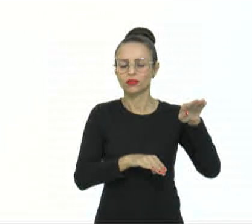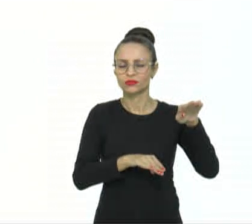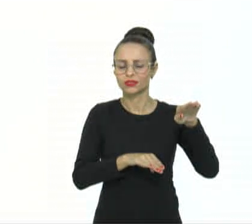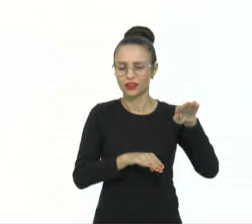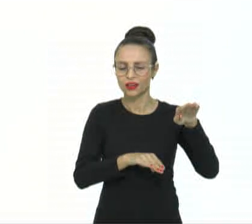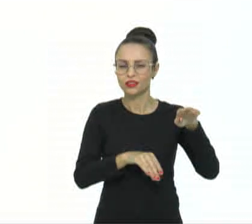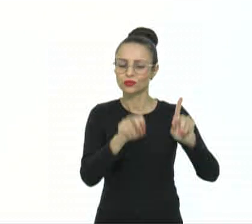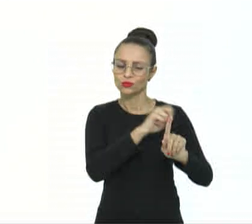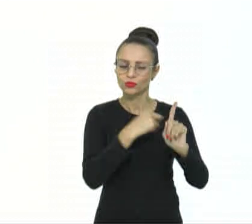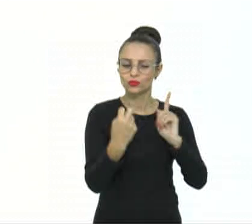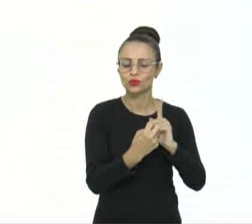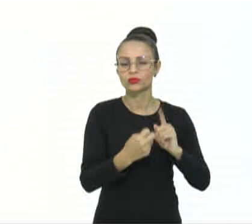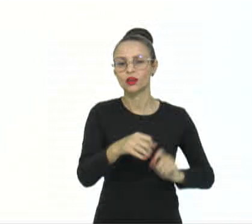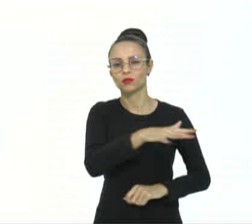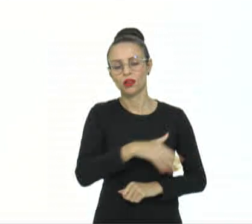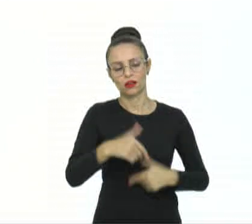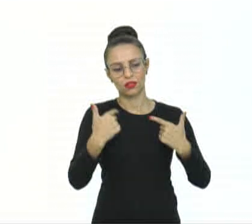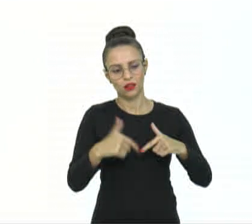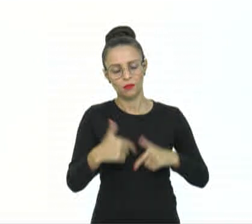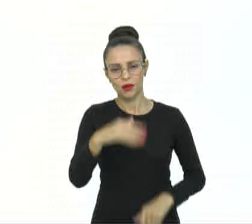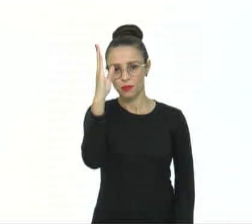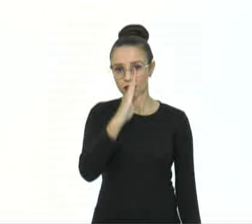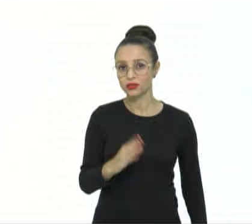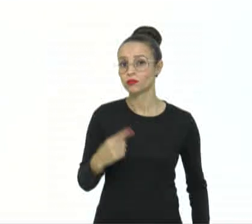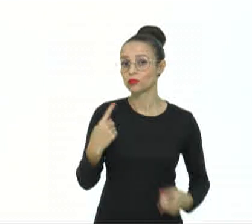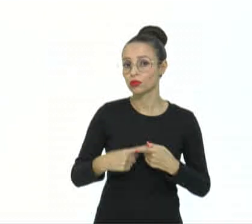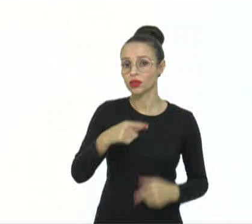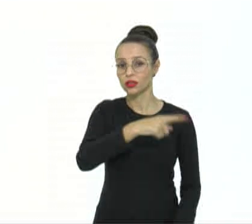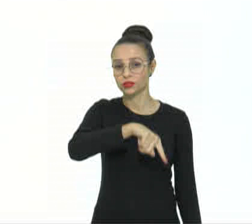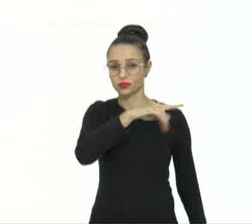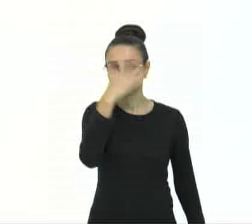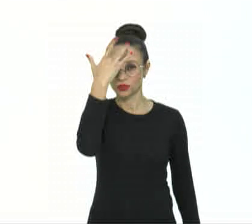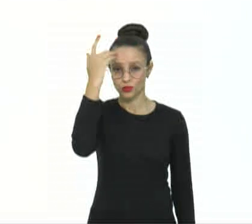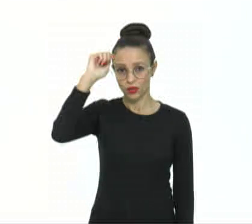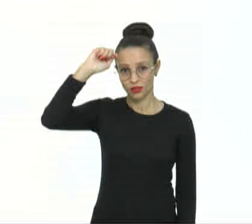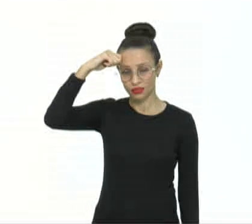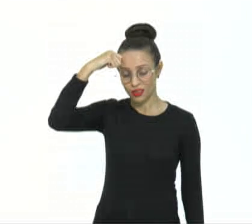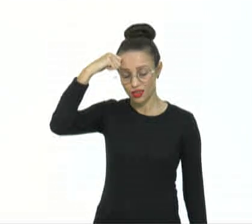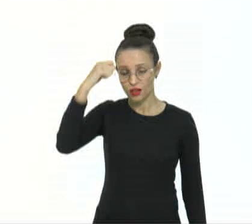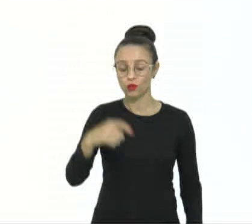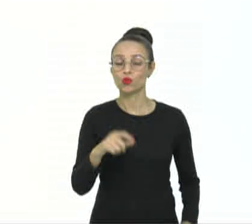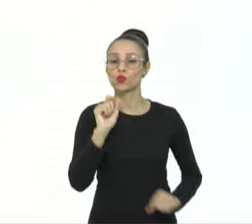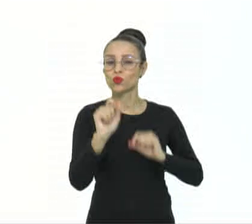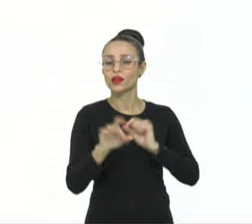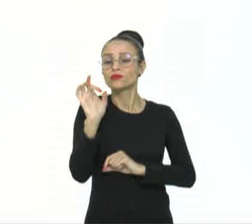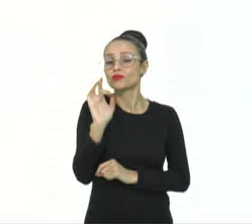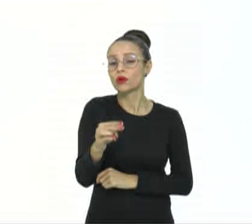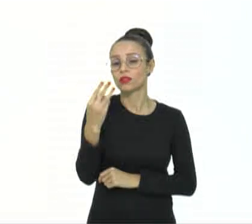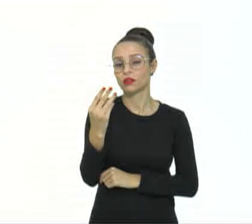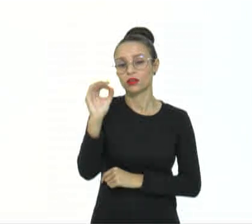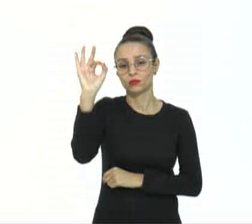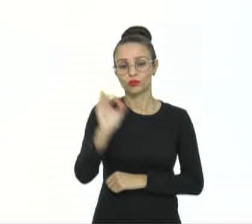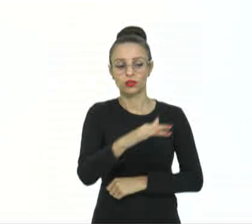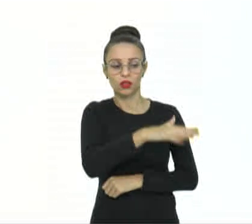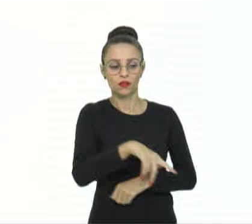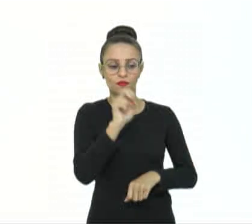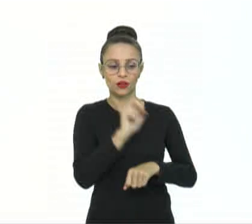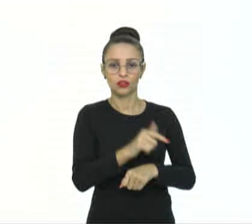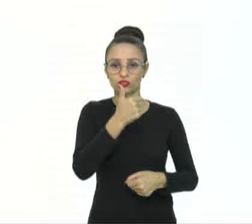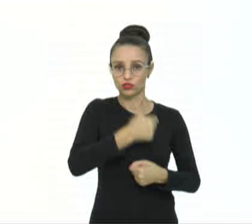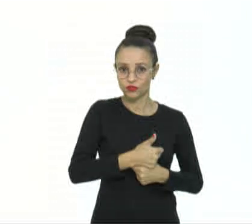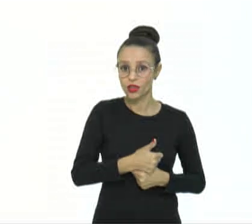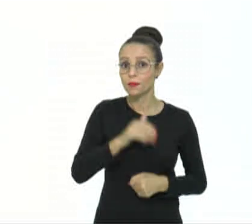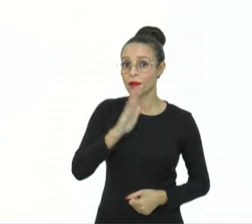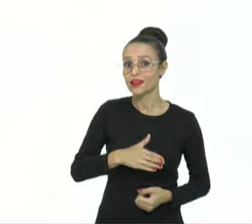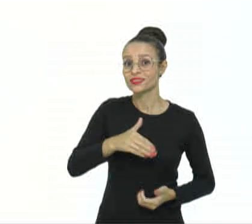de trabalho brasileiro, em que negros, pretos e pardos ocupam somente 30% dos postos de chefia, apesar de serem mais